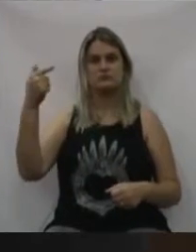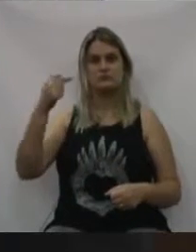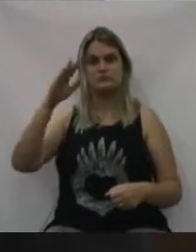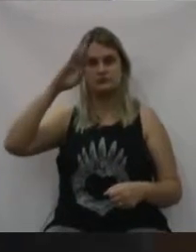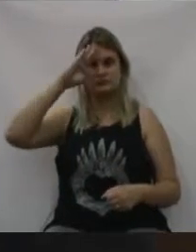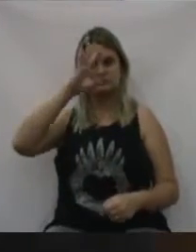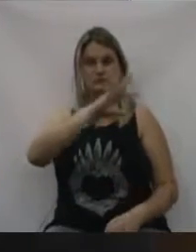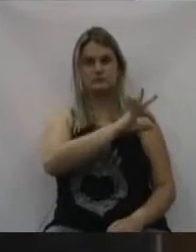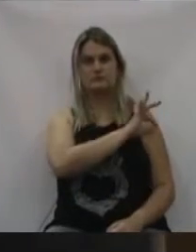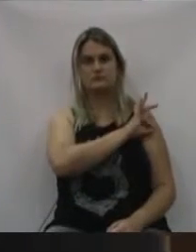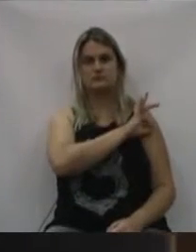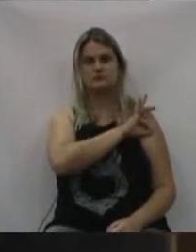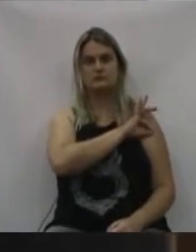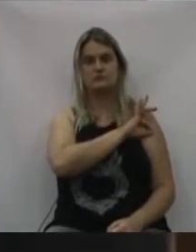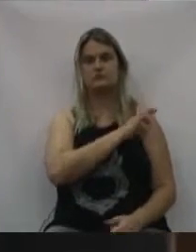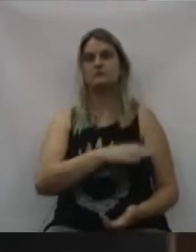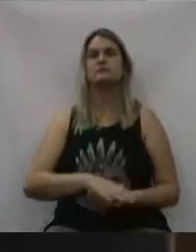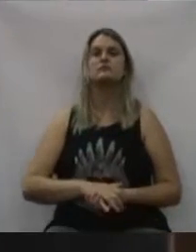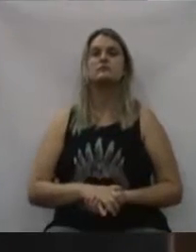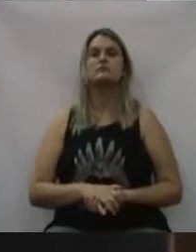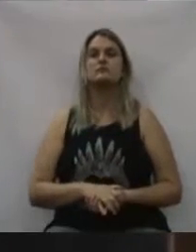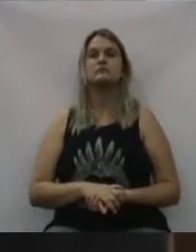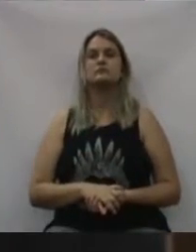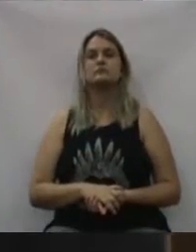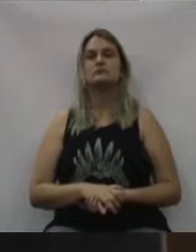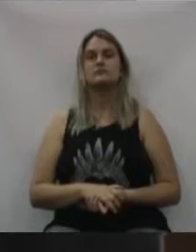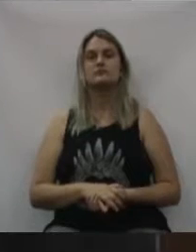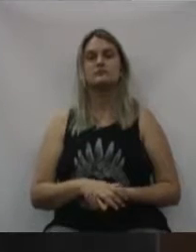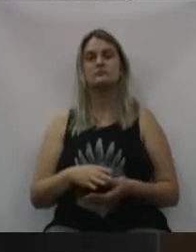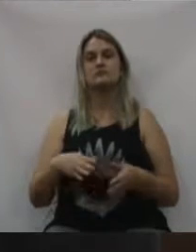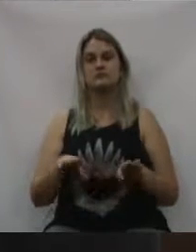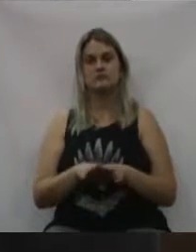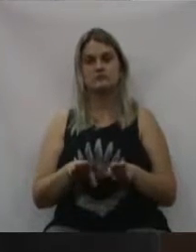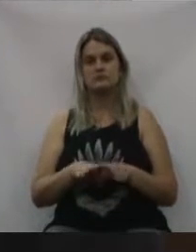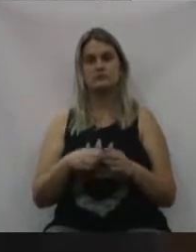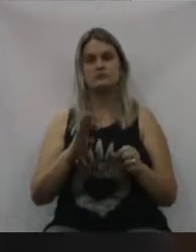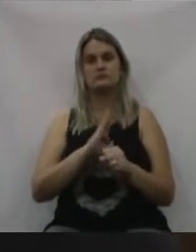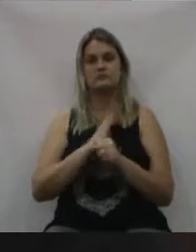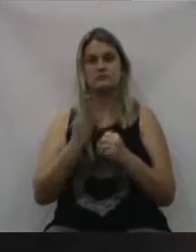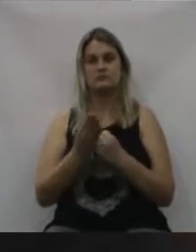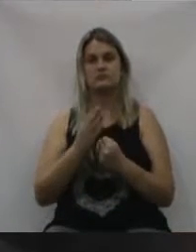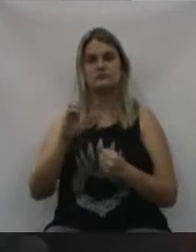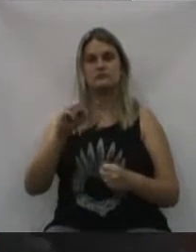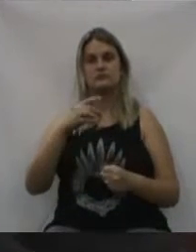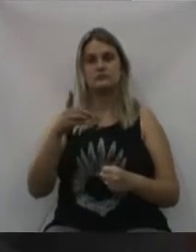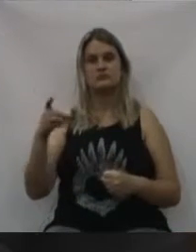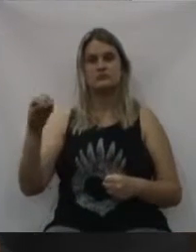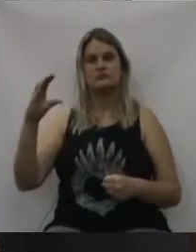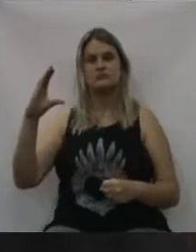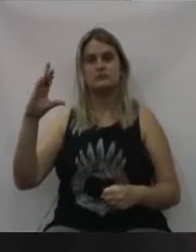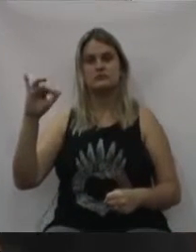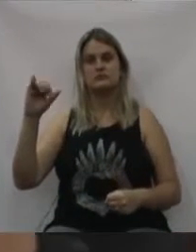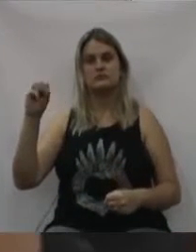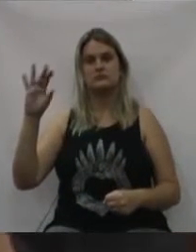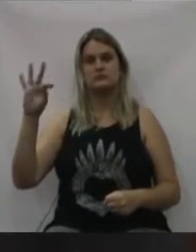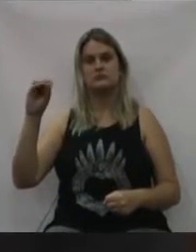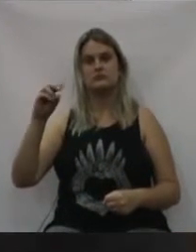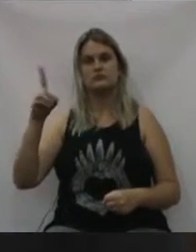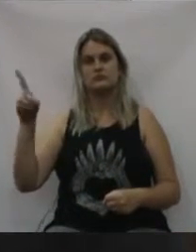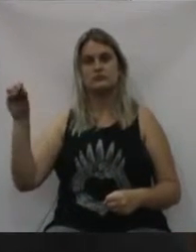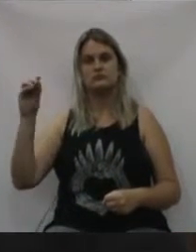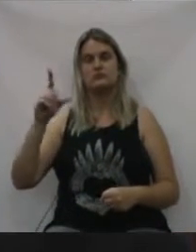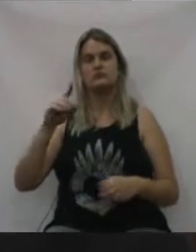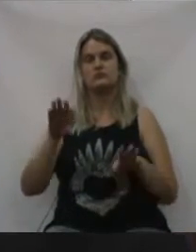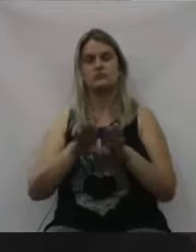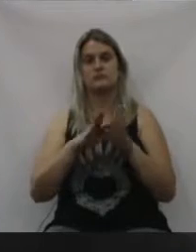27º Batalhão eh da Polícia Militar assim como São Cristóvão e merecidamente e a região dos